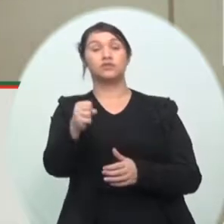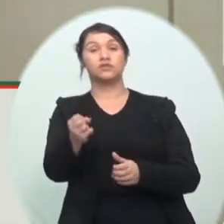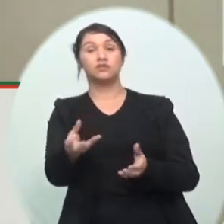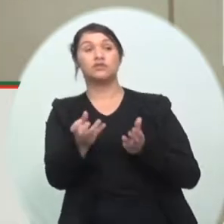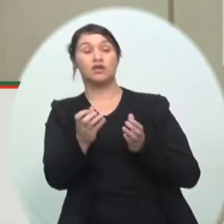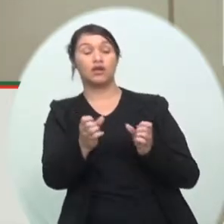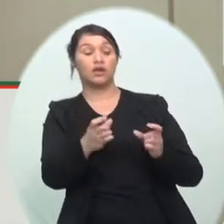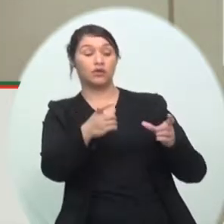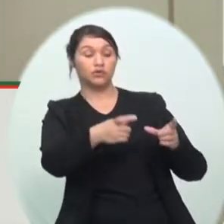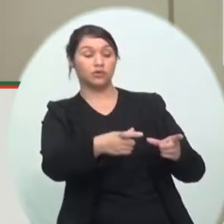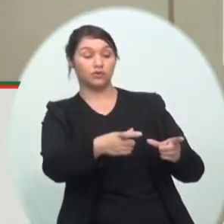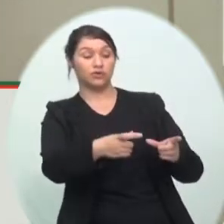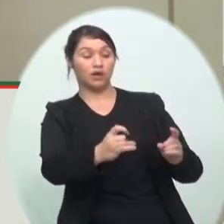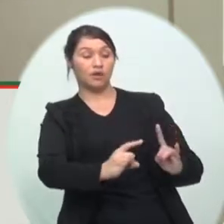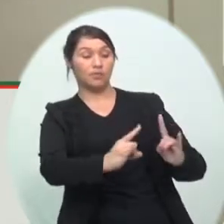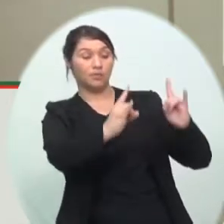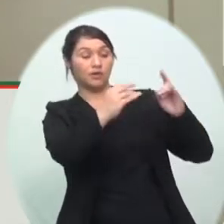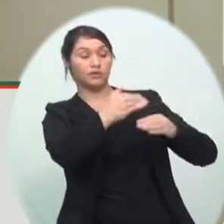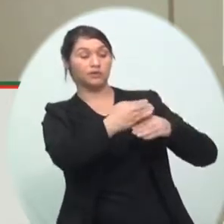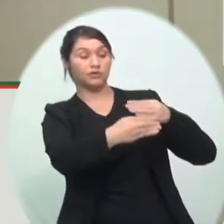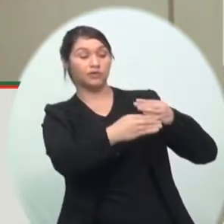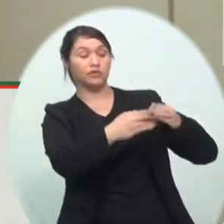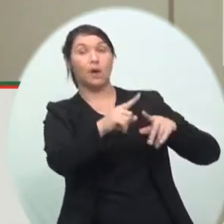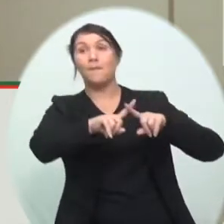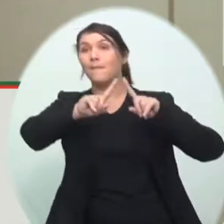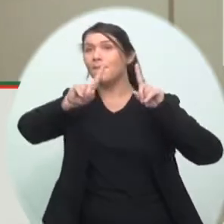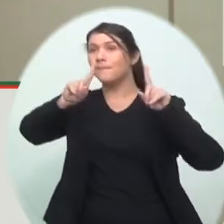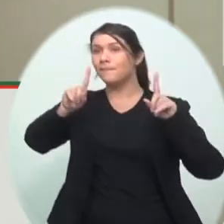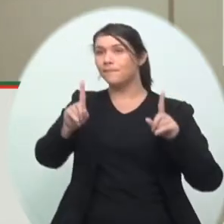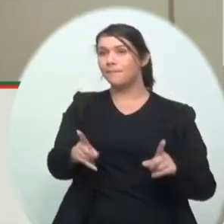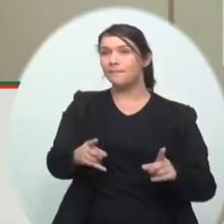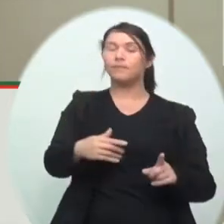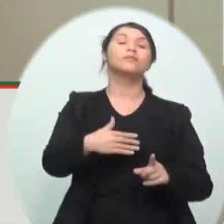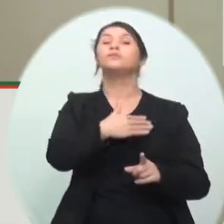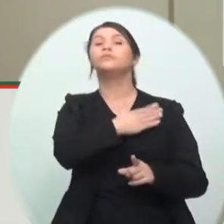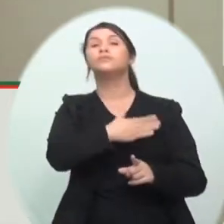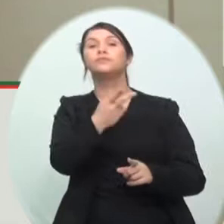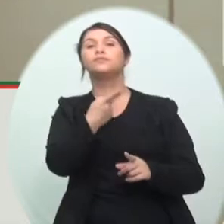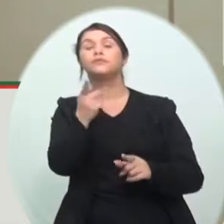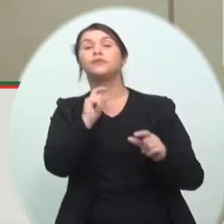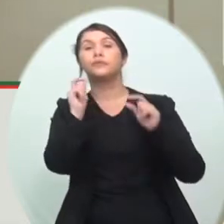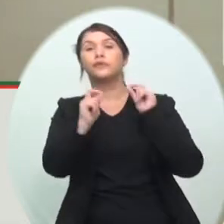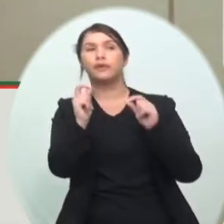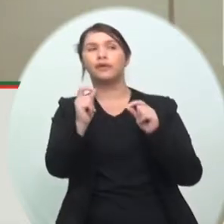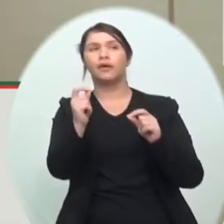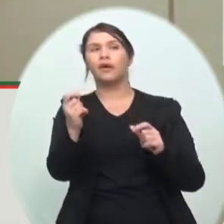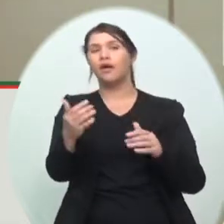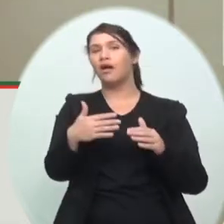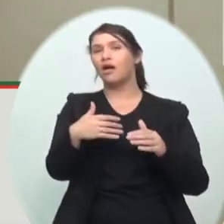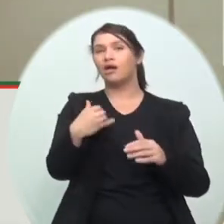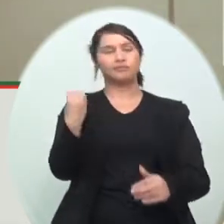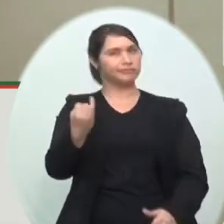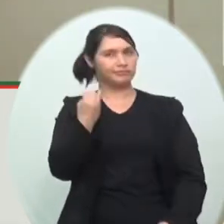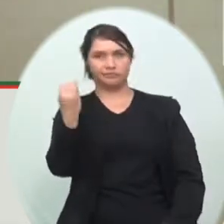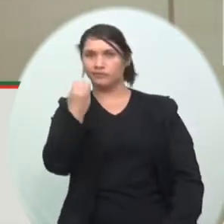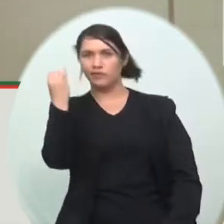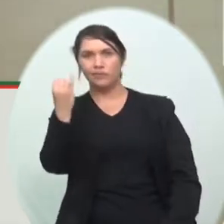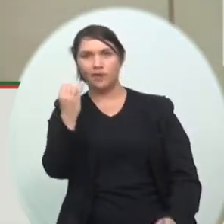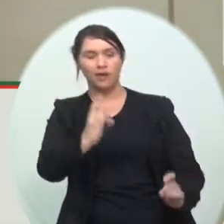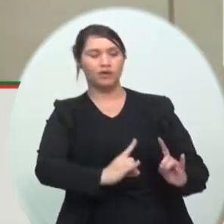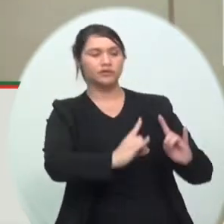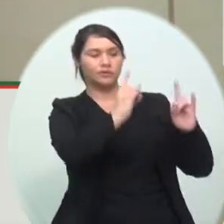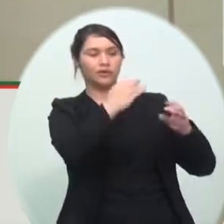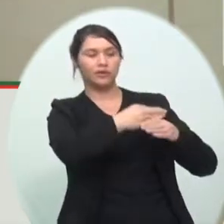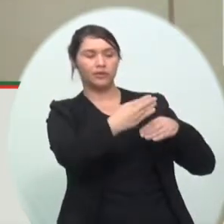construído. Mas é importante ficar bastante frisado aqui que, independente da construção do Centro de